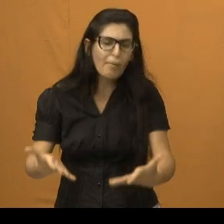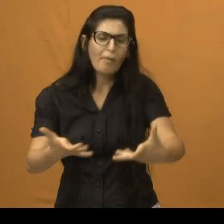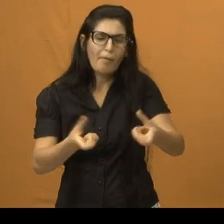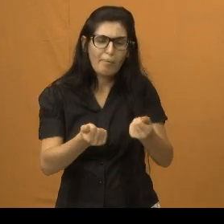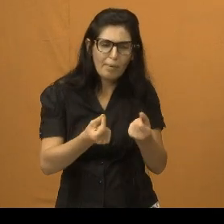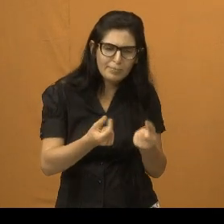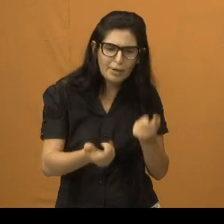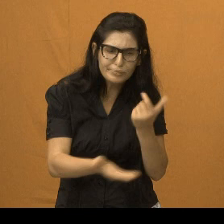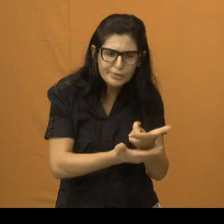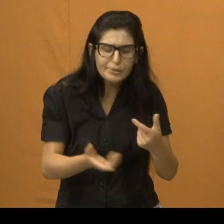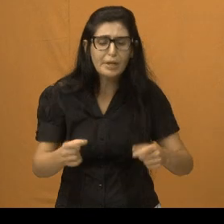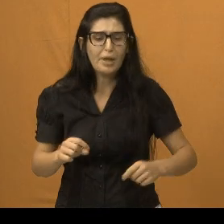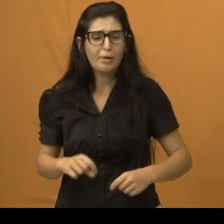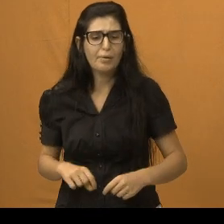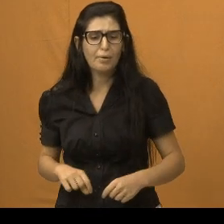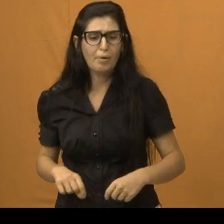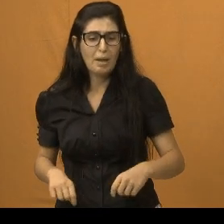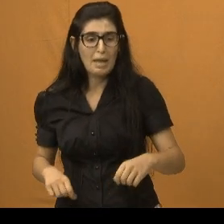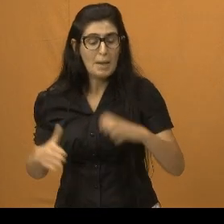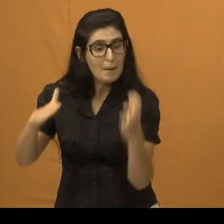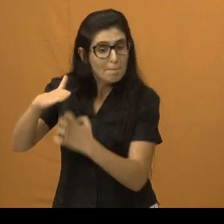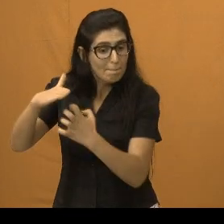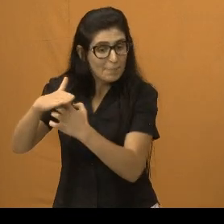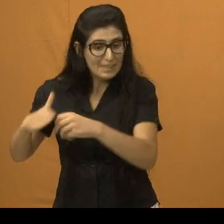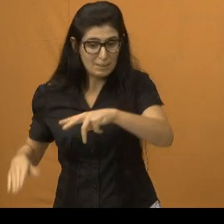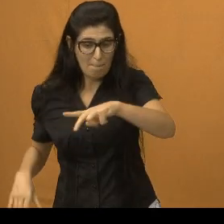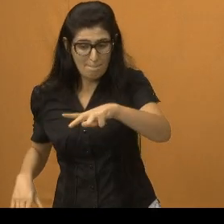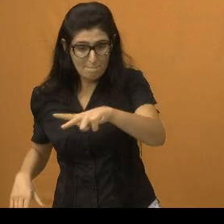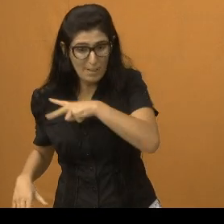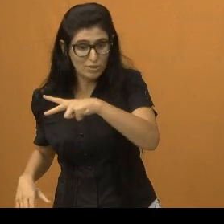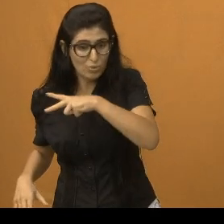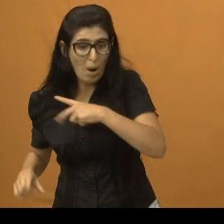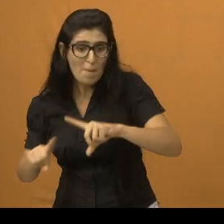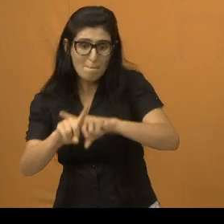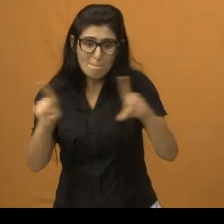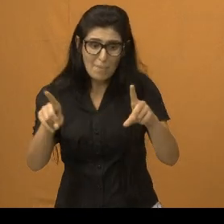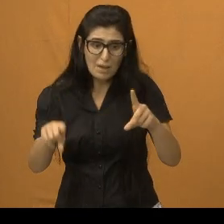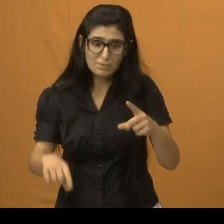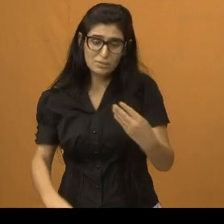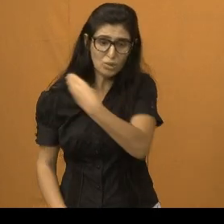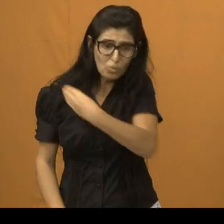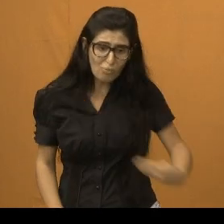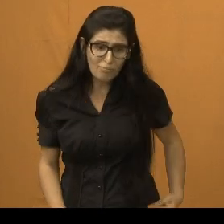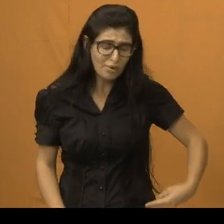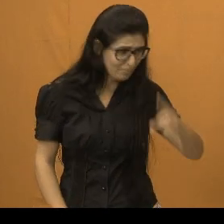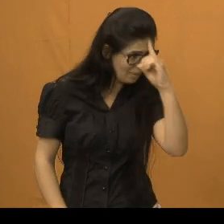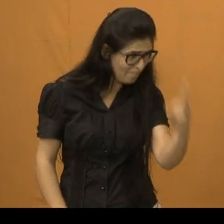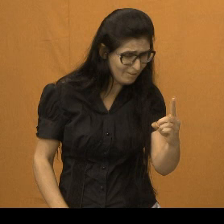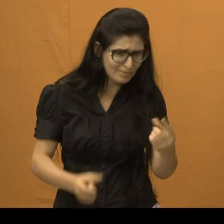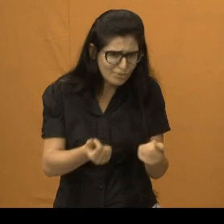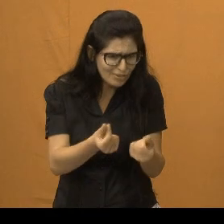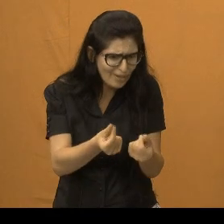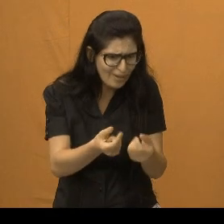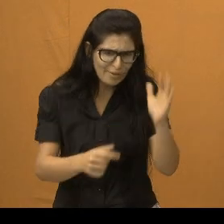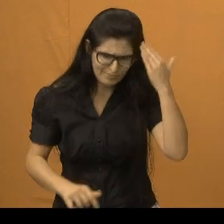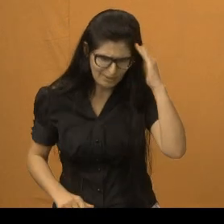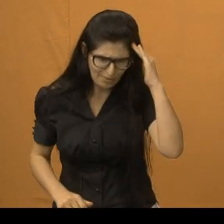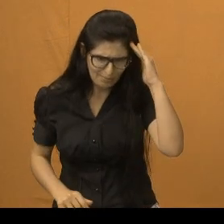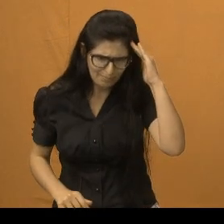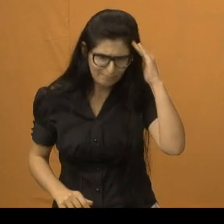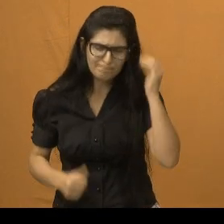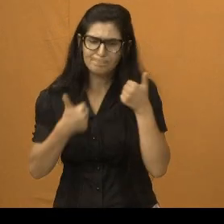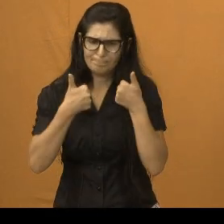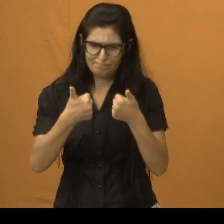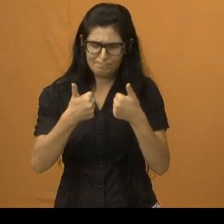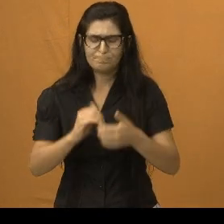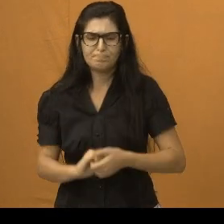capital. Agora nós separamos algumas receitas de uma forma mais detalhada, para vocês verem qual foram os maiores números dentro